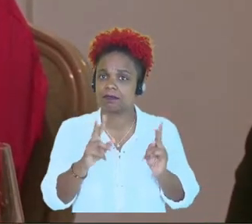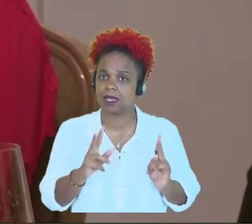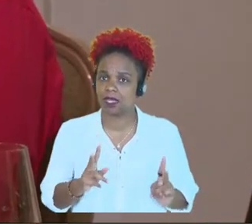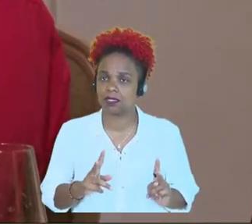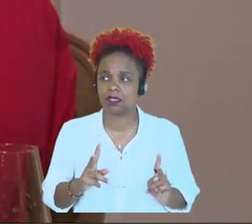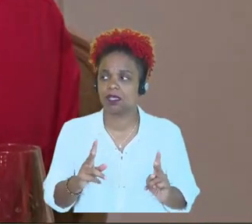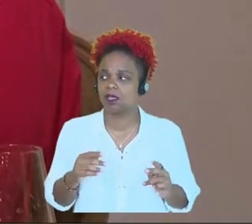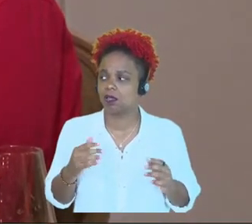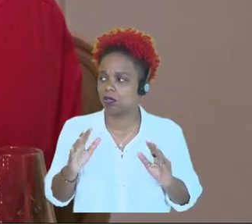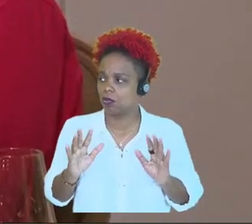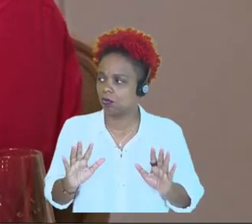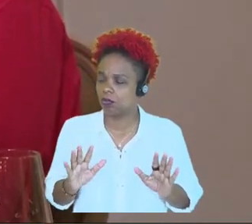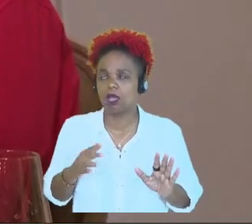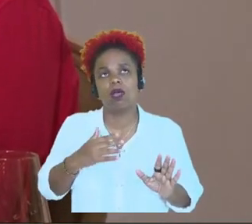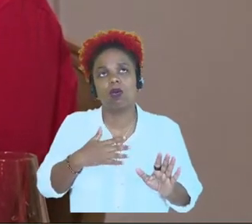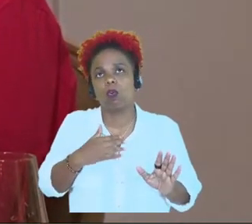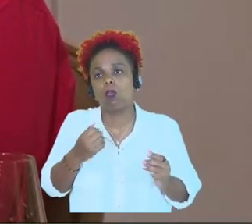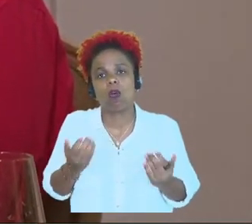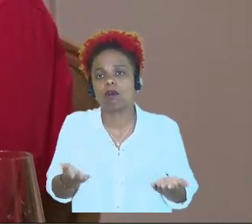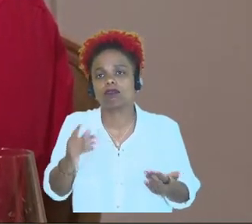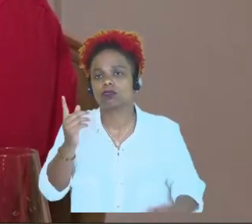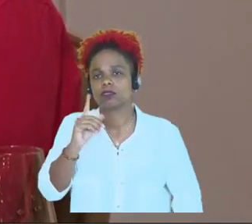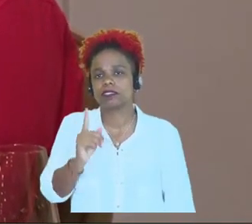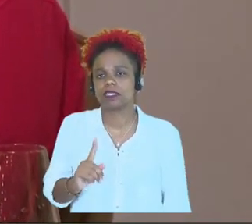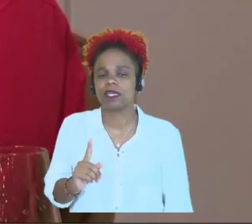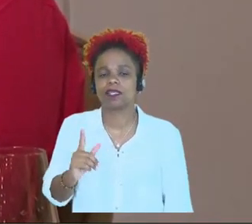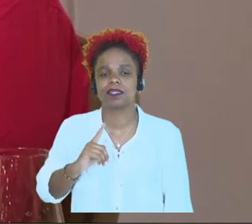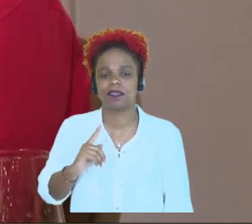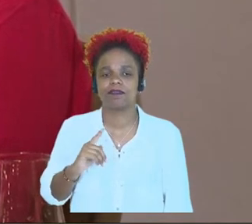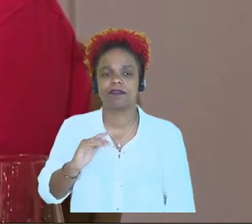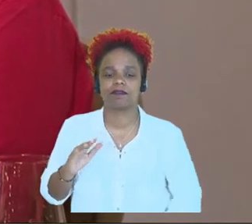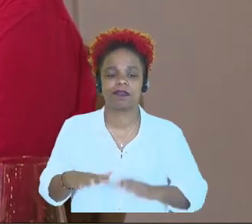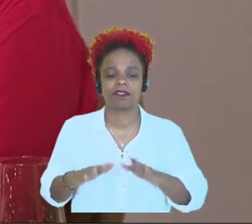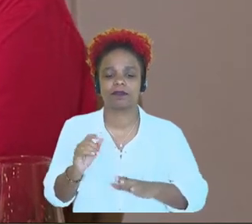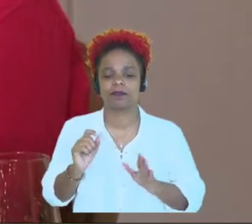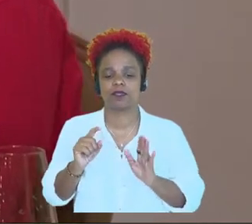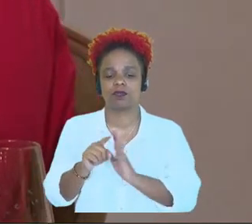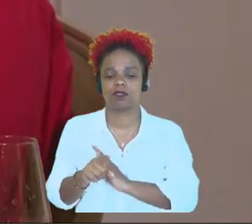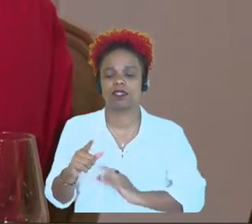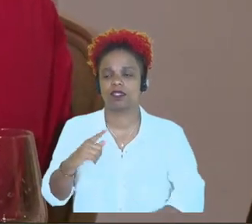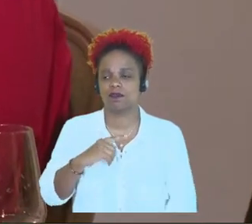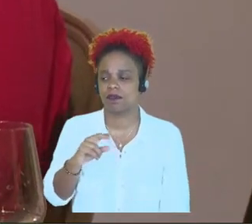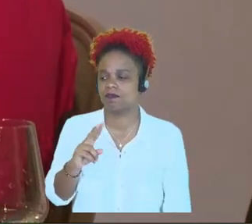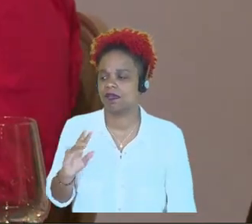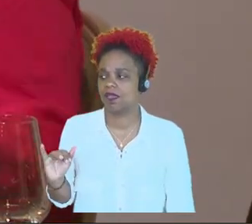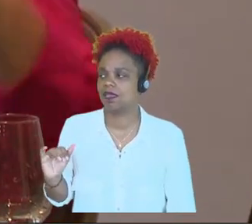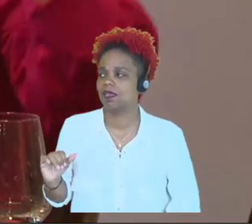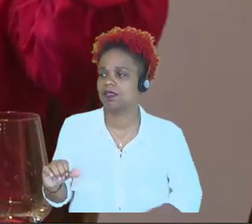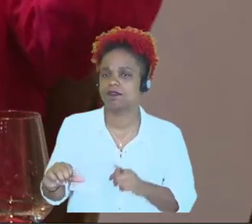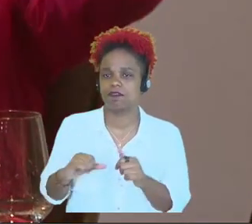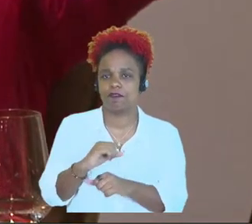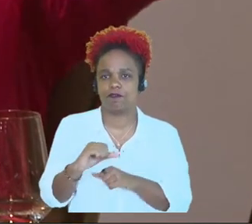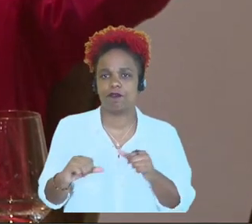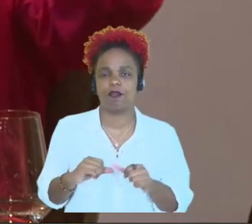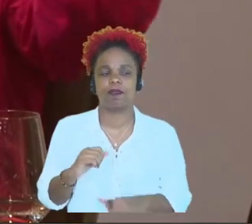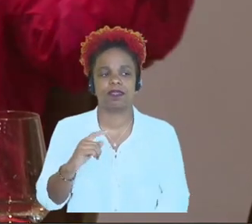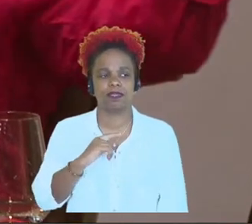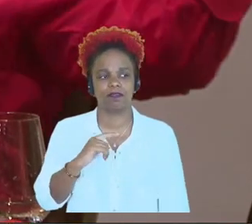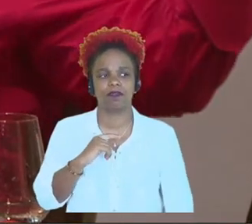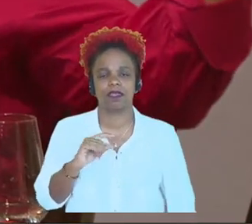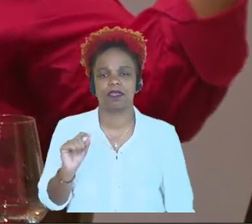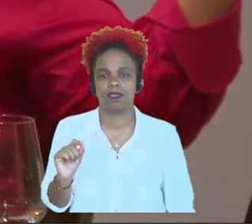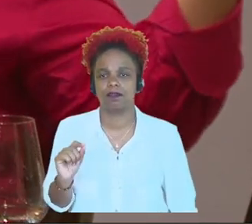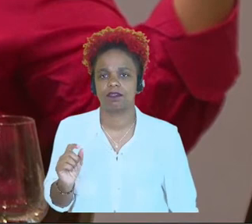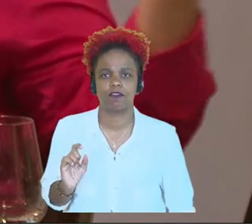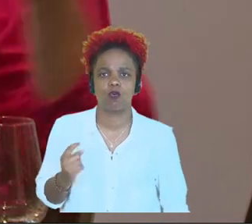sabe qual. Né? Acho que a questão toda, quando perguntam de vai sair a reforma, parece que existe uma reforma. Não existe